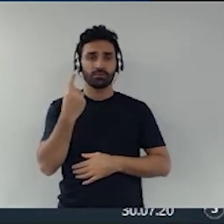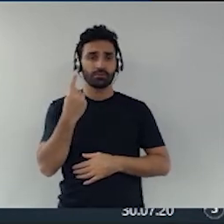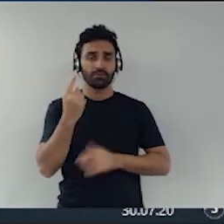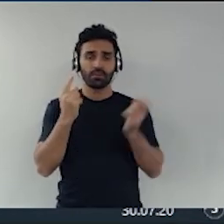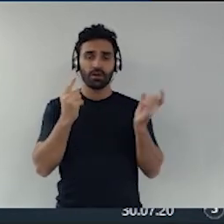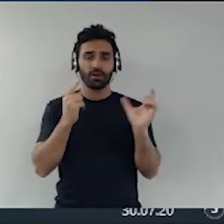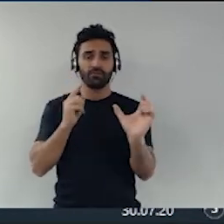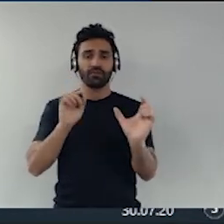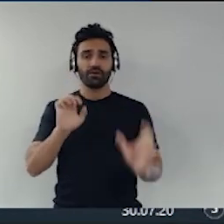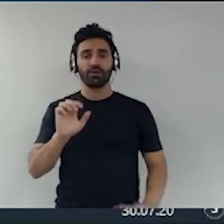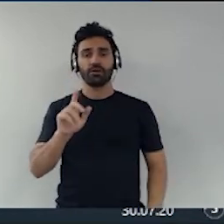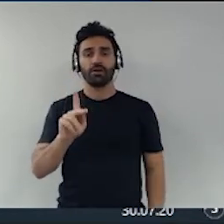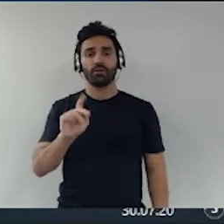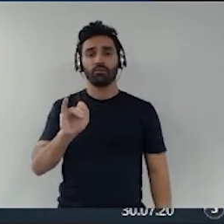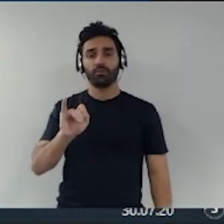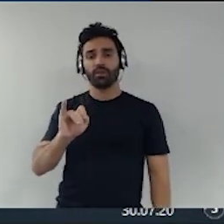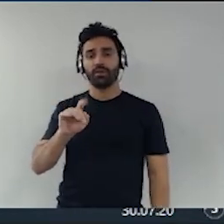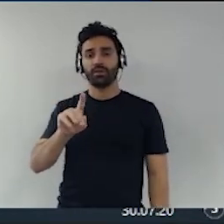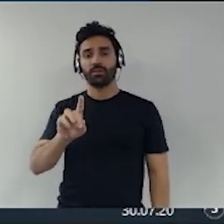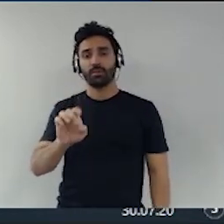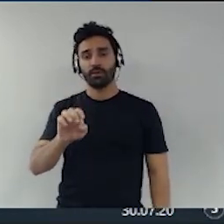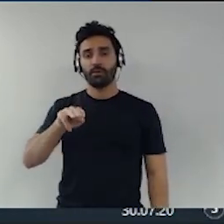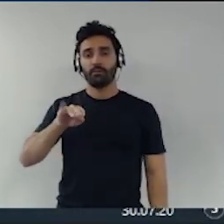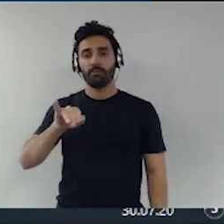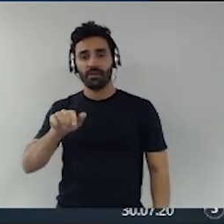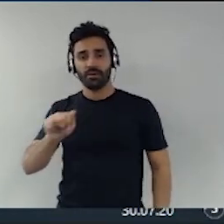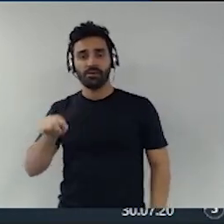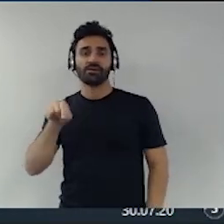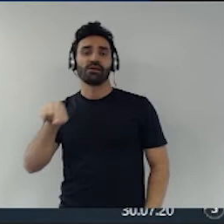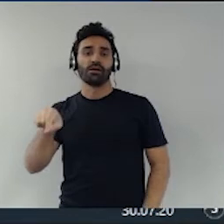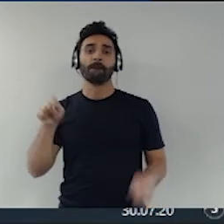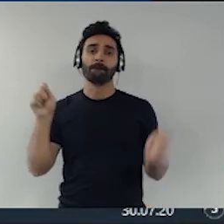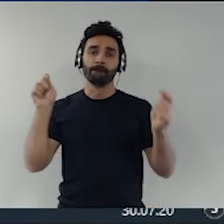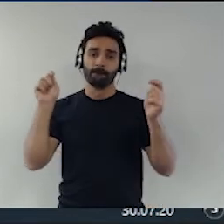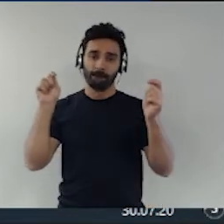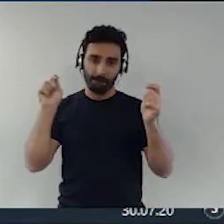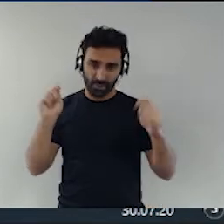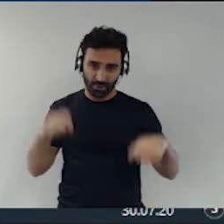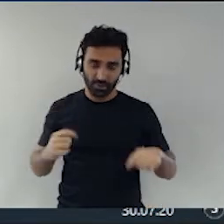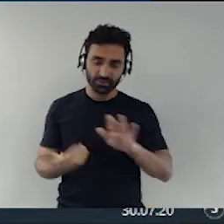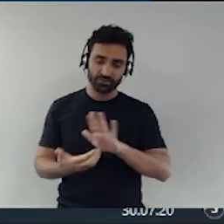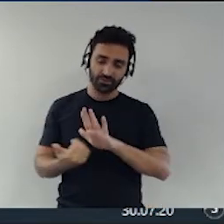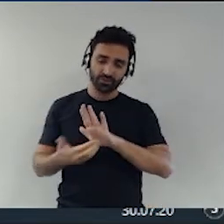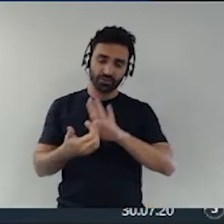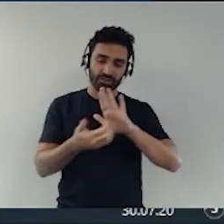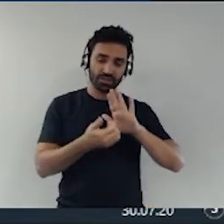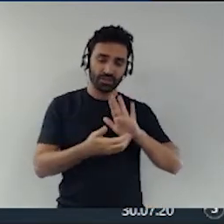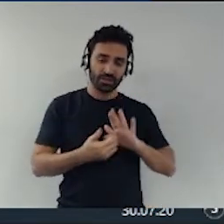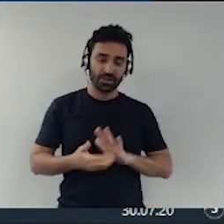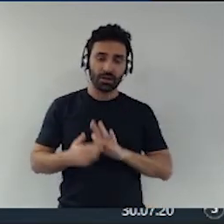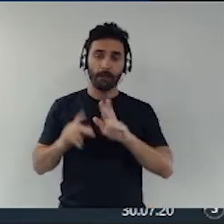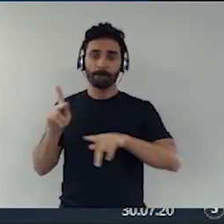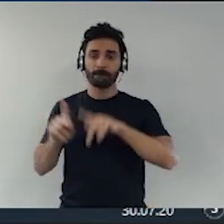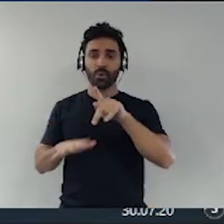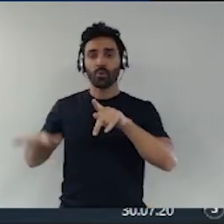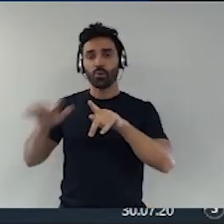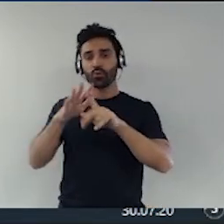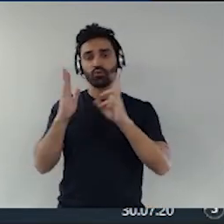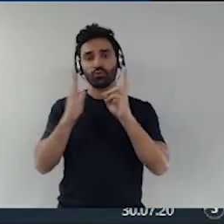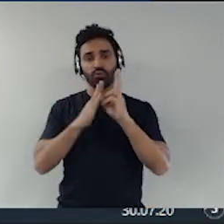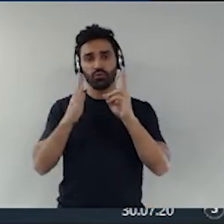palavra epidemia, que é no caso de possibilidade de fazer remoções de populações indígenas,